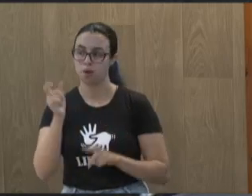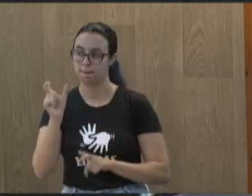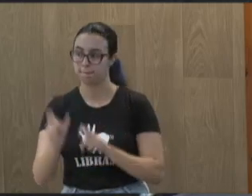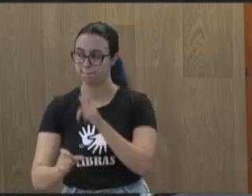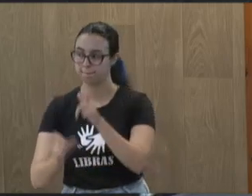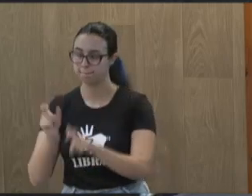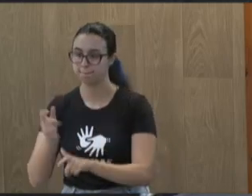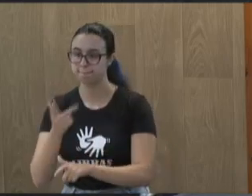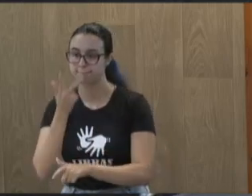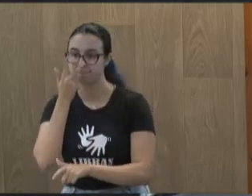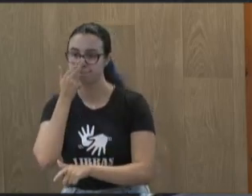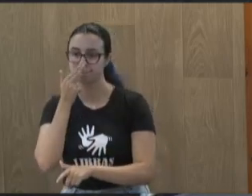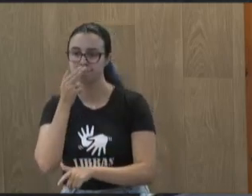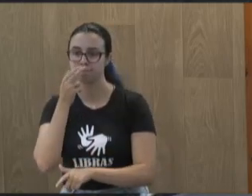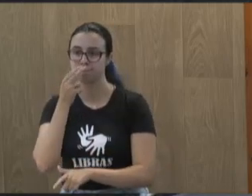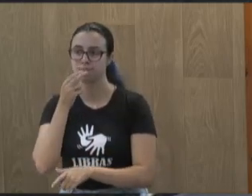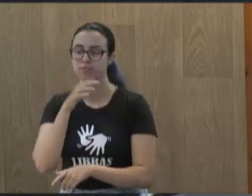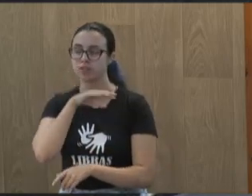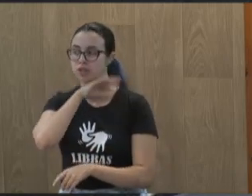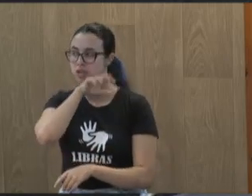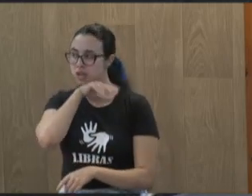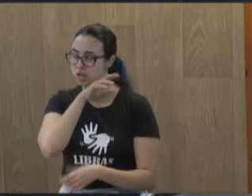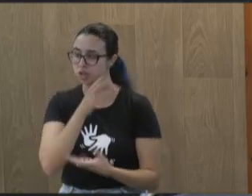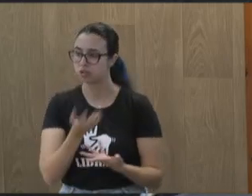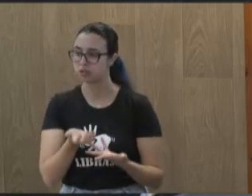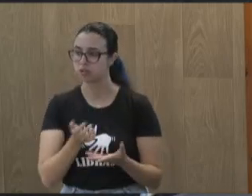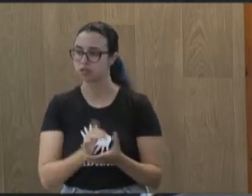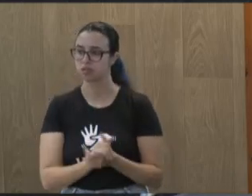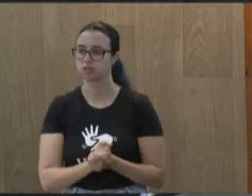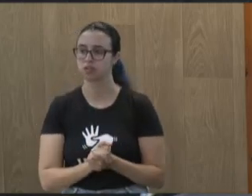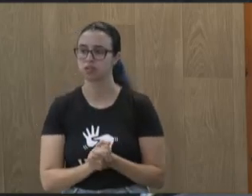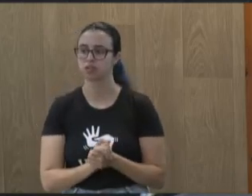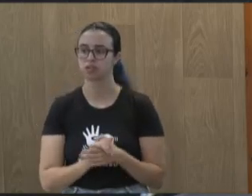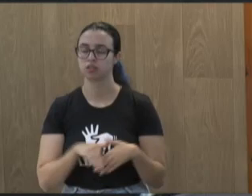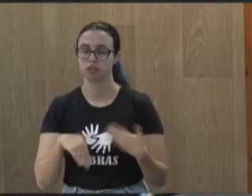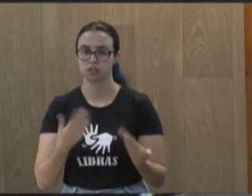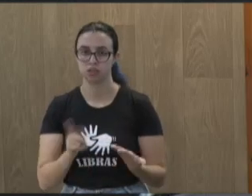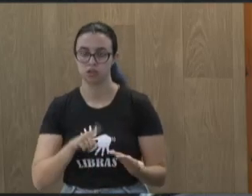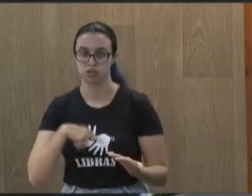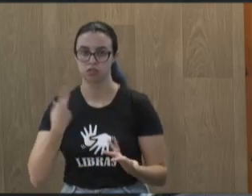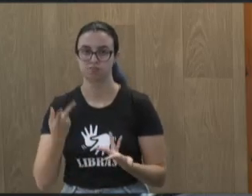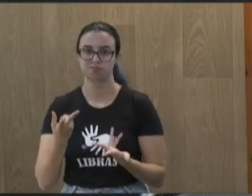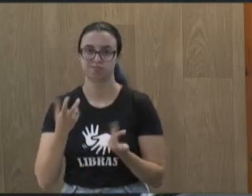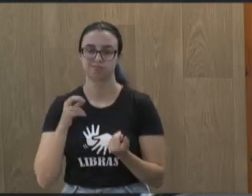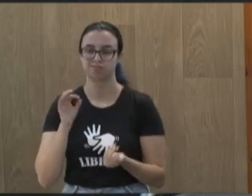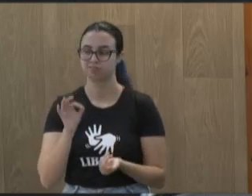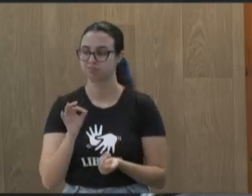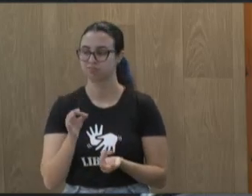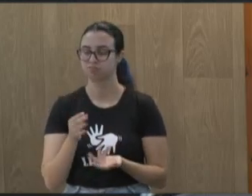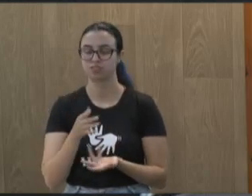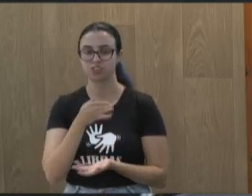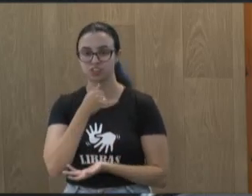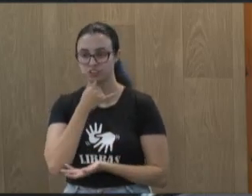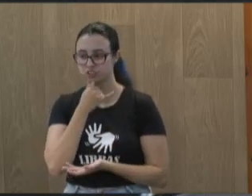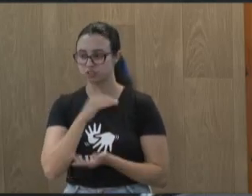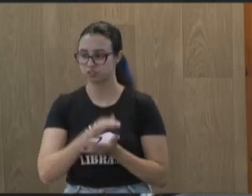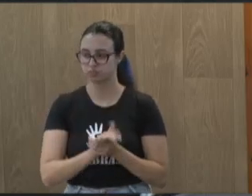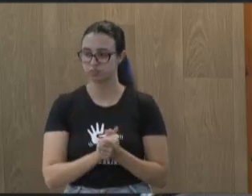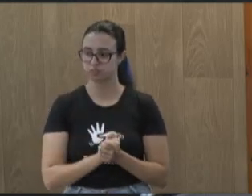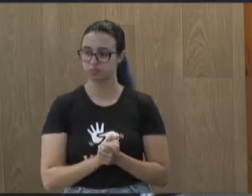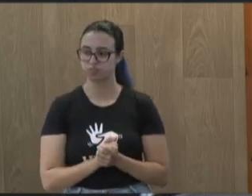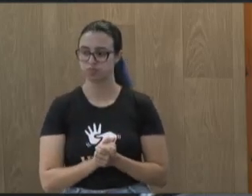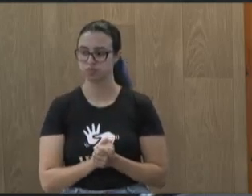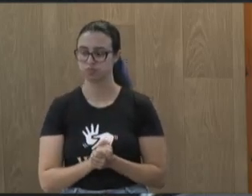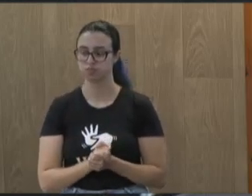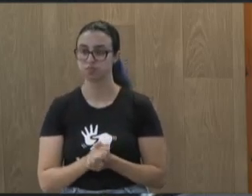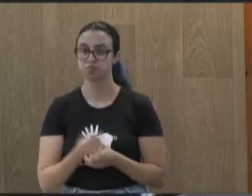instinto animal, instinto de atropelar, de engolir o outro. Então a gente vê isso com muita tristeza. Eu estava atento à fala do nobre